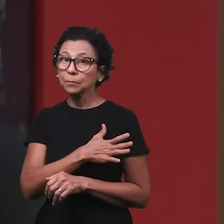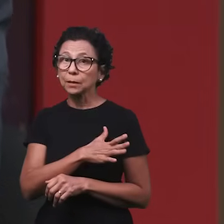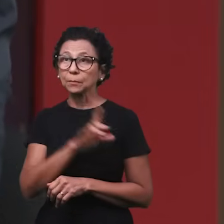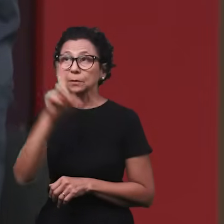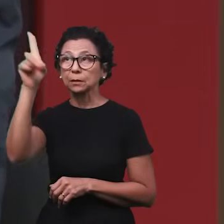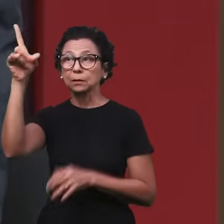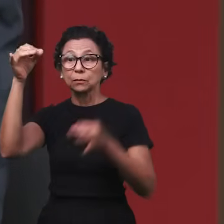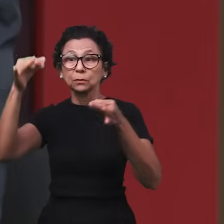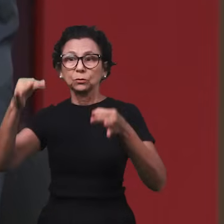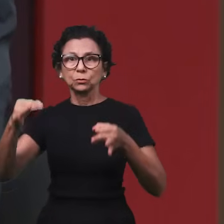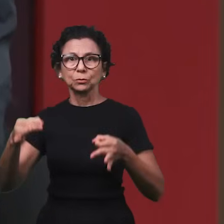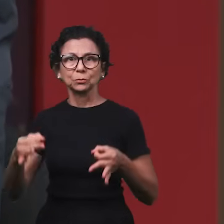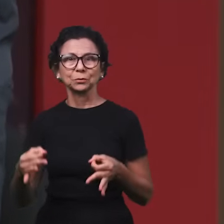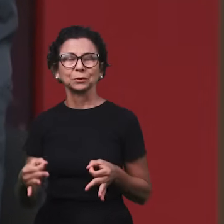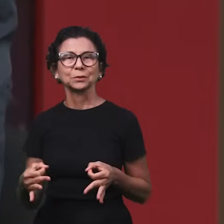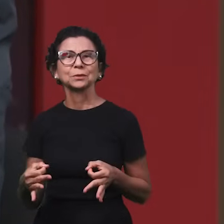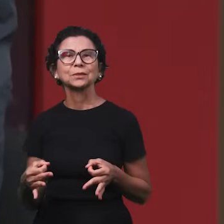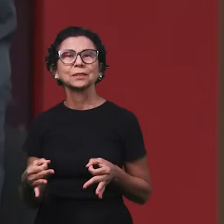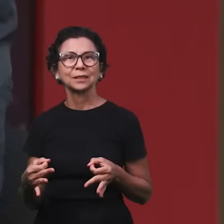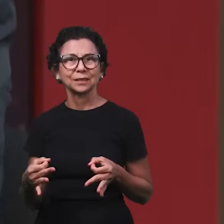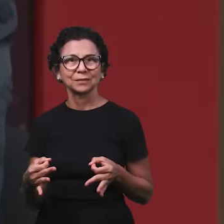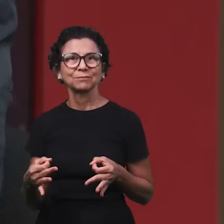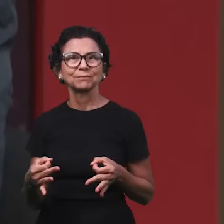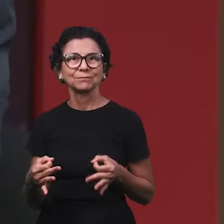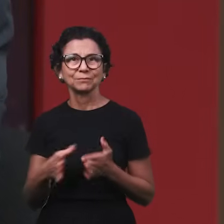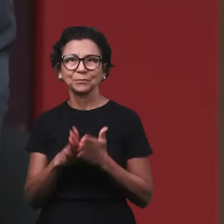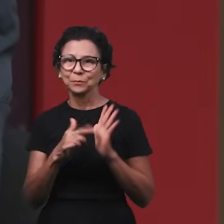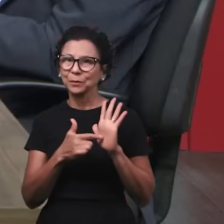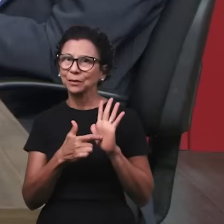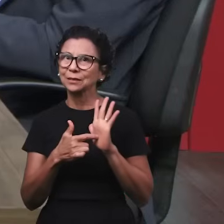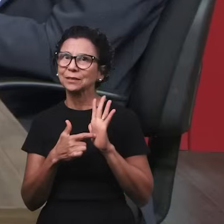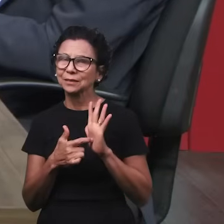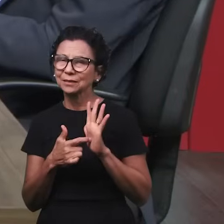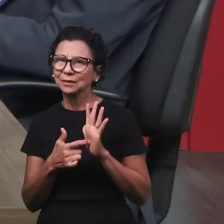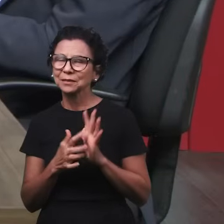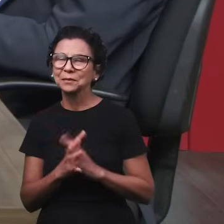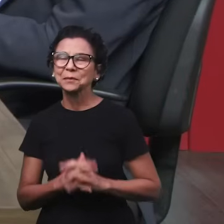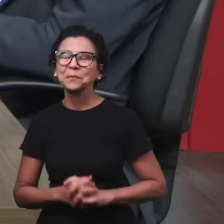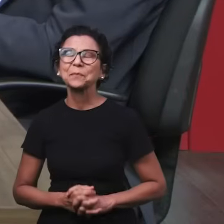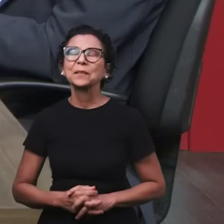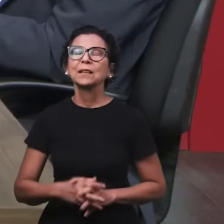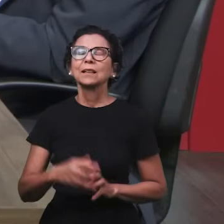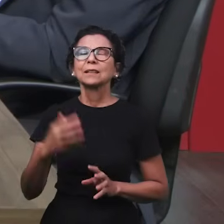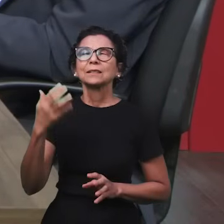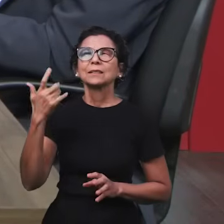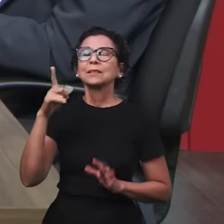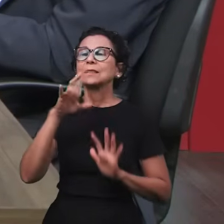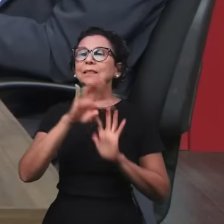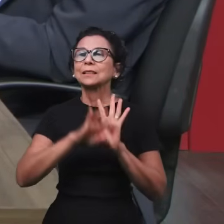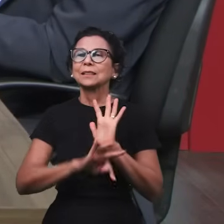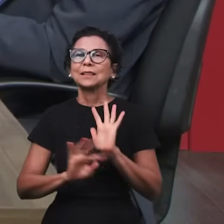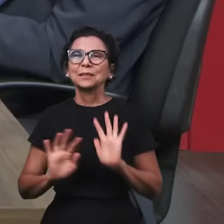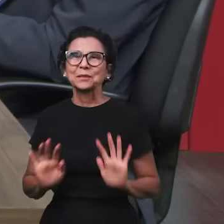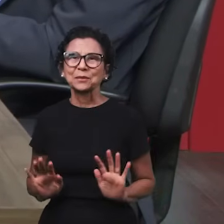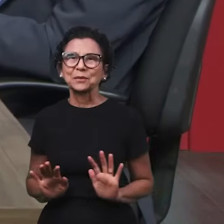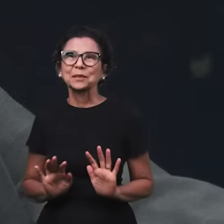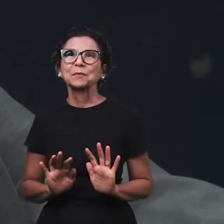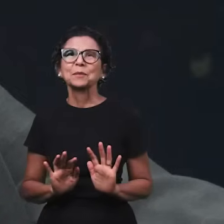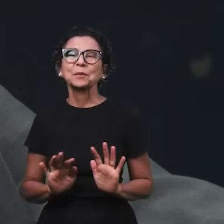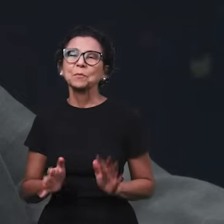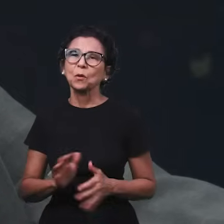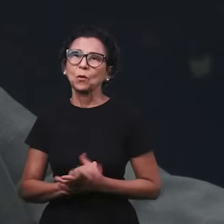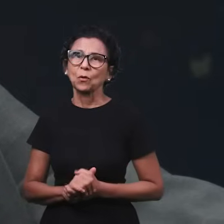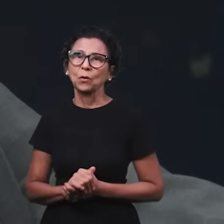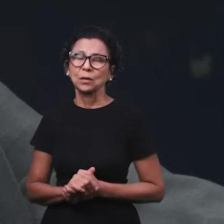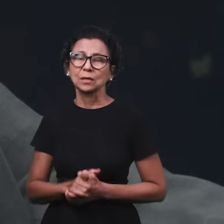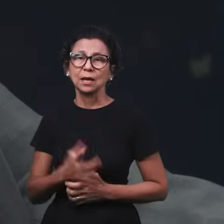sua palavra, né? Então isso é muito importante, né? Esquece, né, pastor Gil, daquele outro texto, né? Não mais vivo eu, né? Mas Cristo